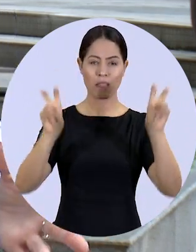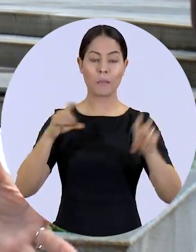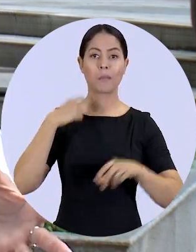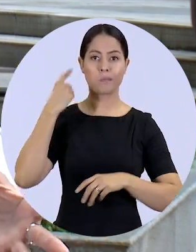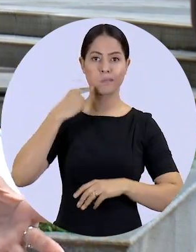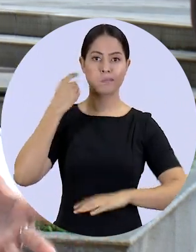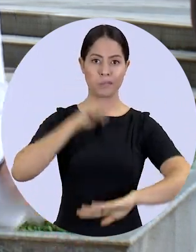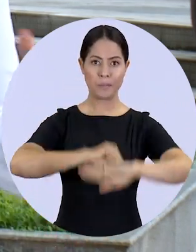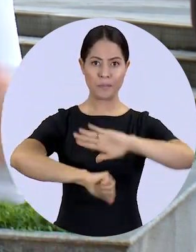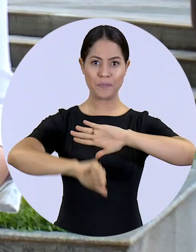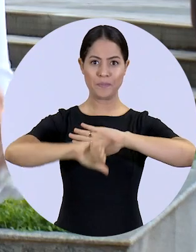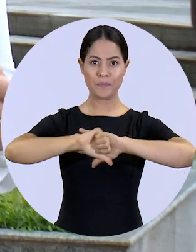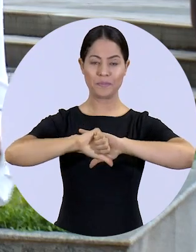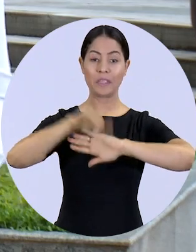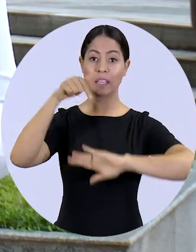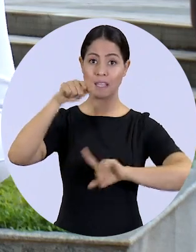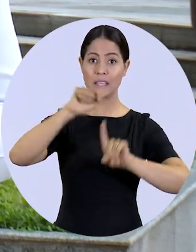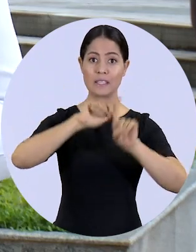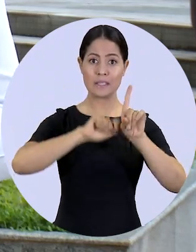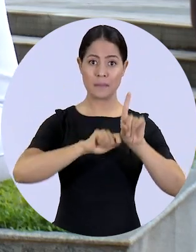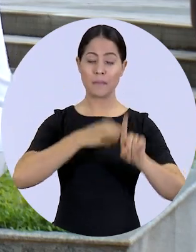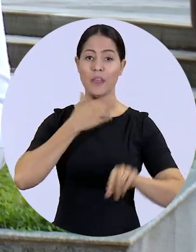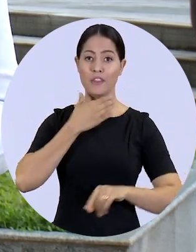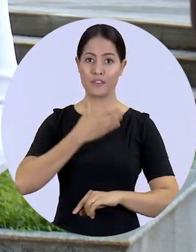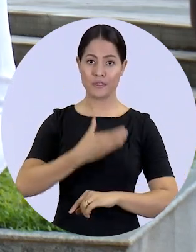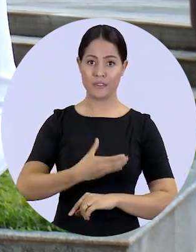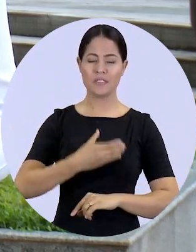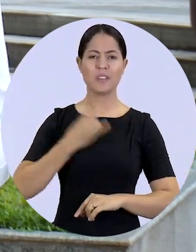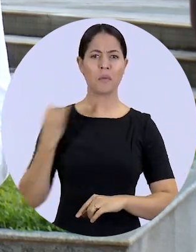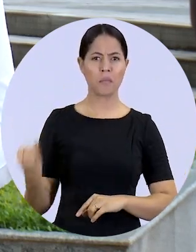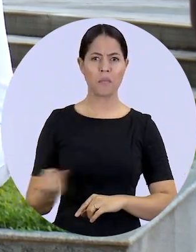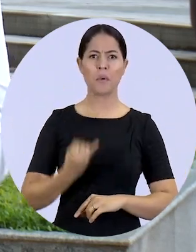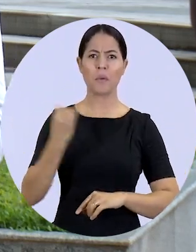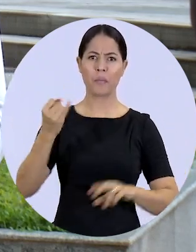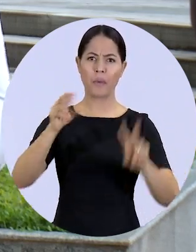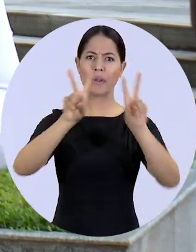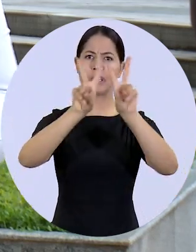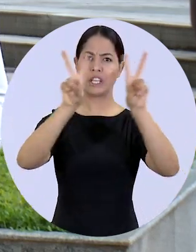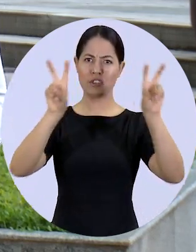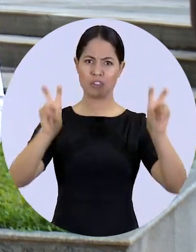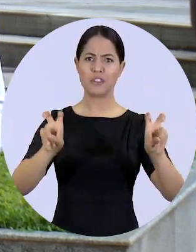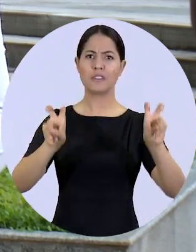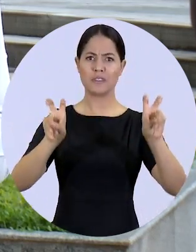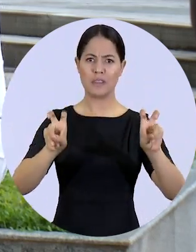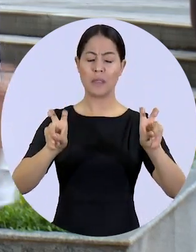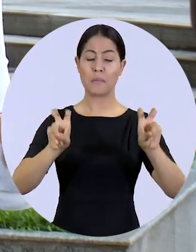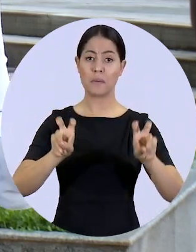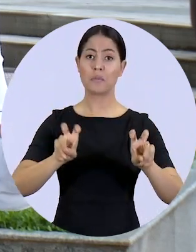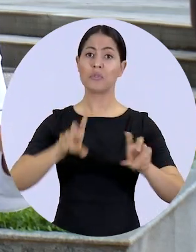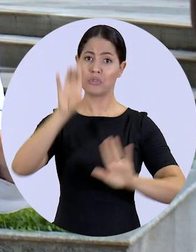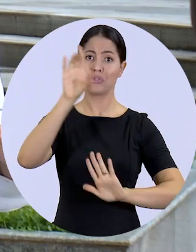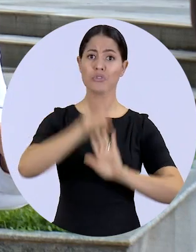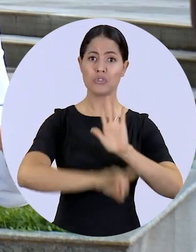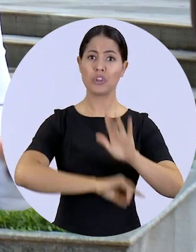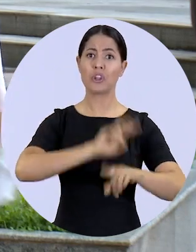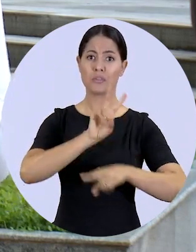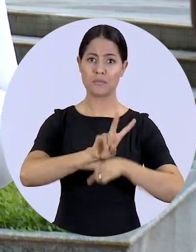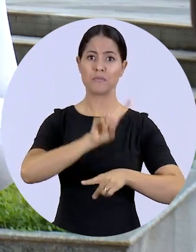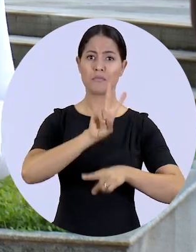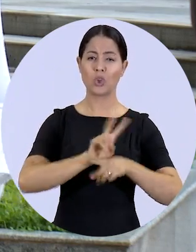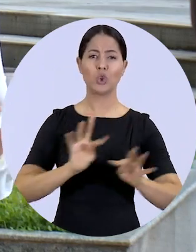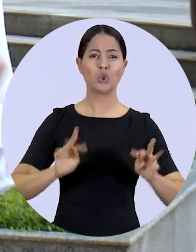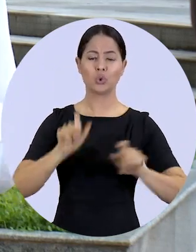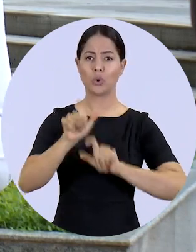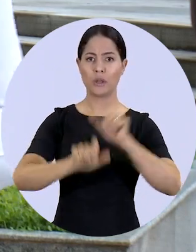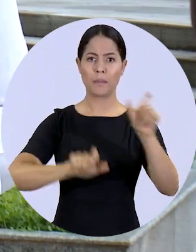advocacia criminalista. Este mês de dezembro reforça a importância desse ramo da advocacia para a manutenção dos direitos